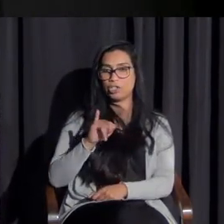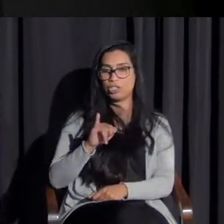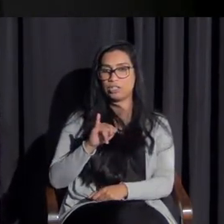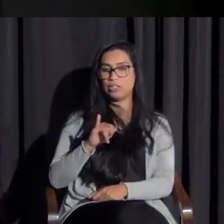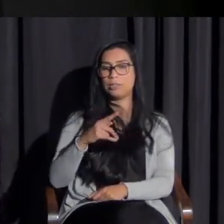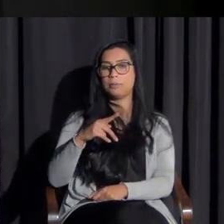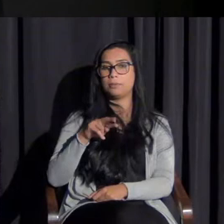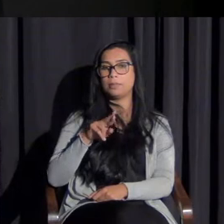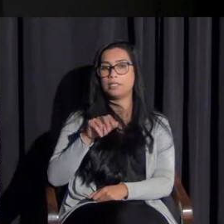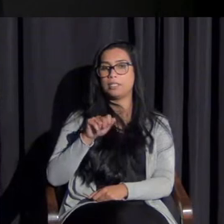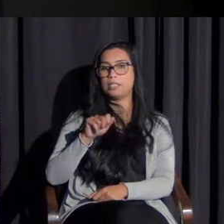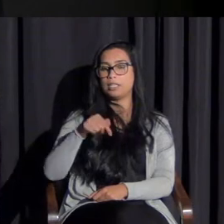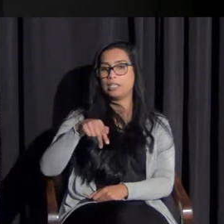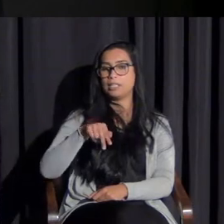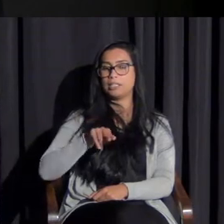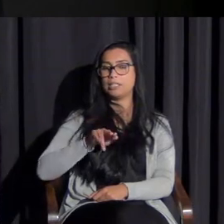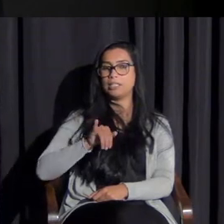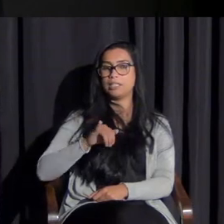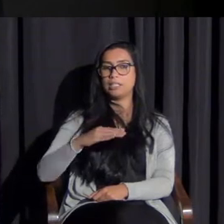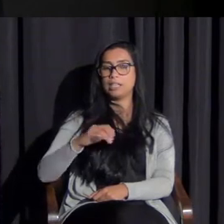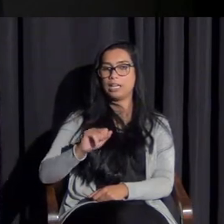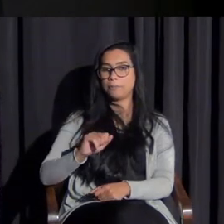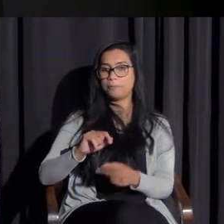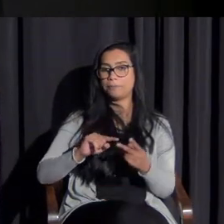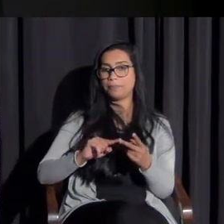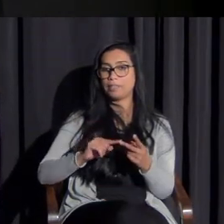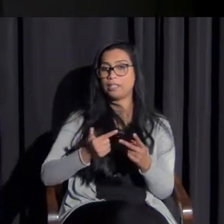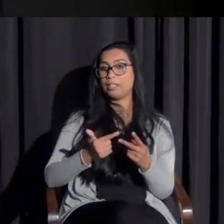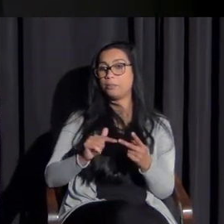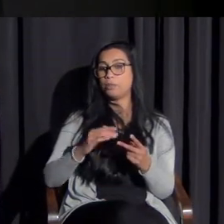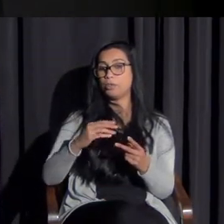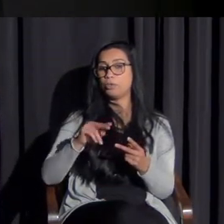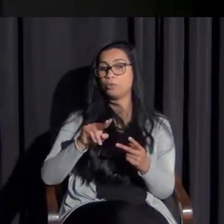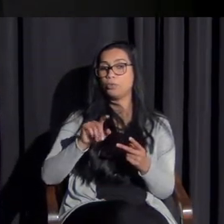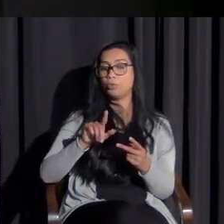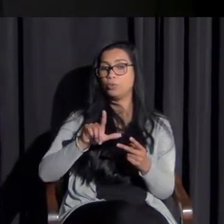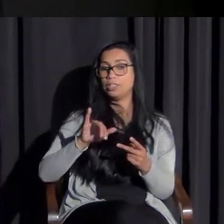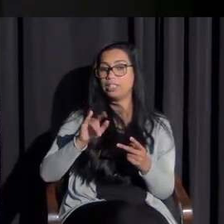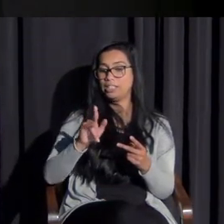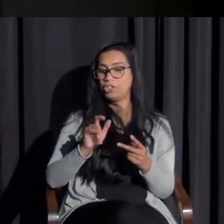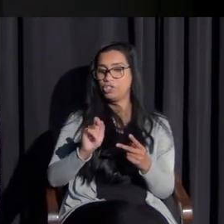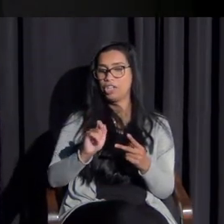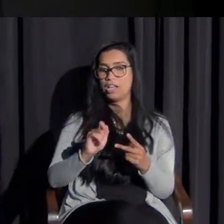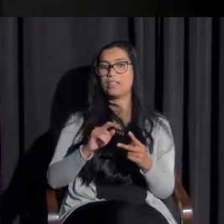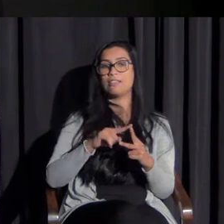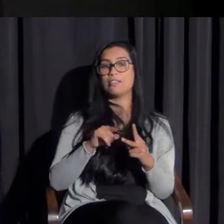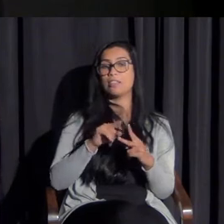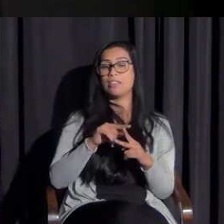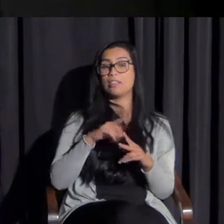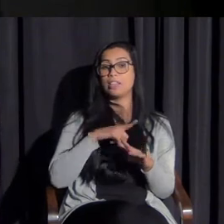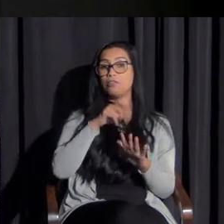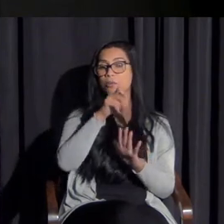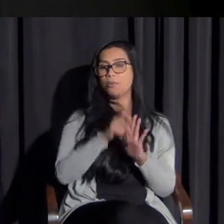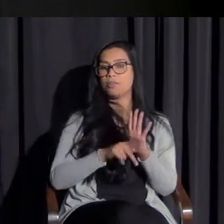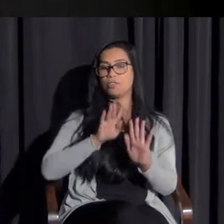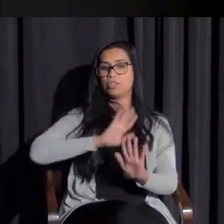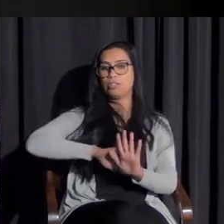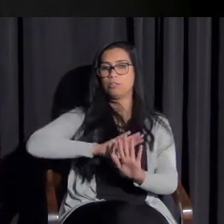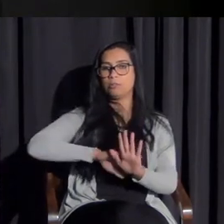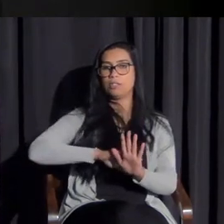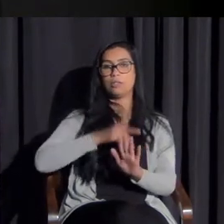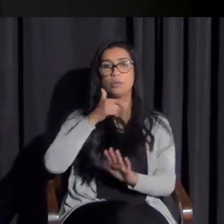foi ressignificado como Culixa, como uma tentativa de oferecer um afeto materializado para